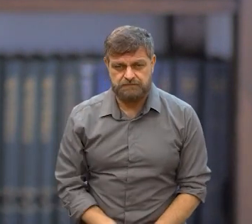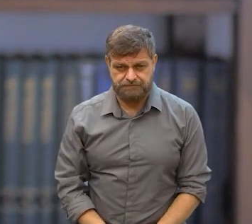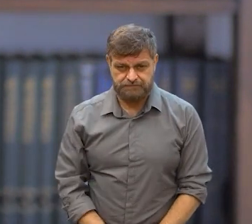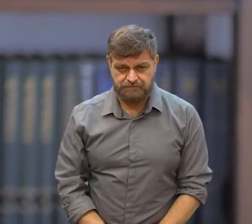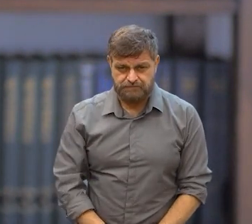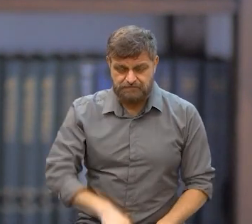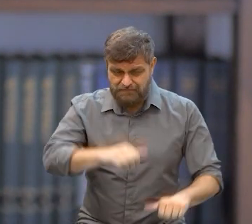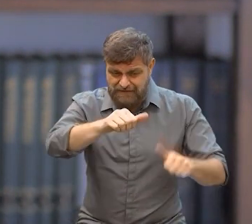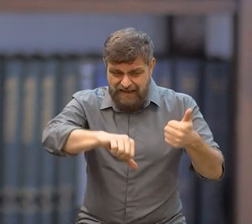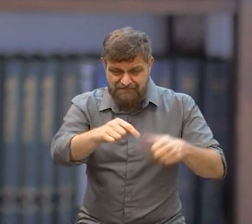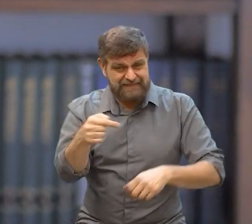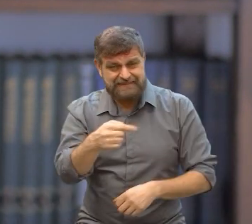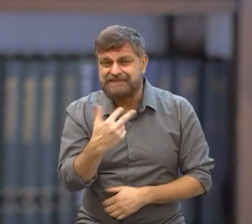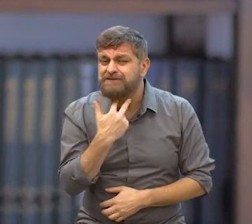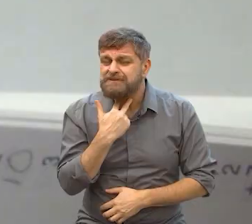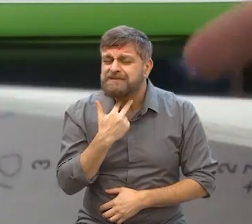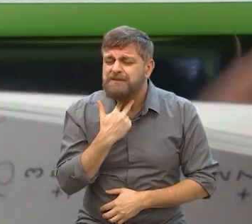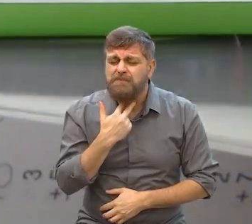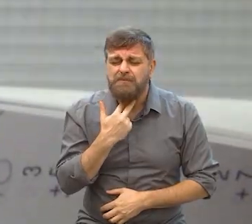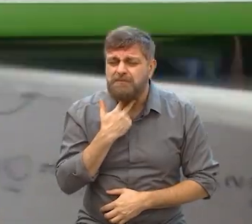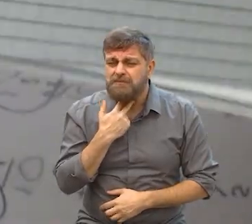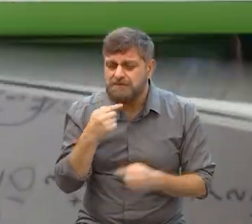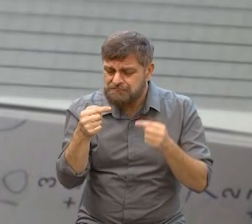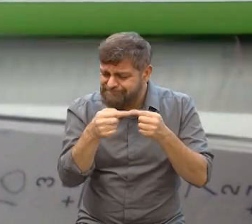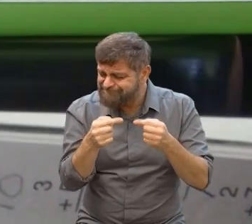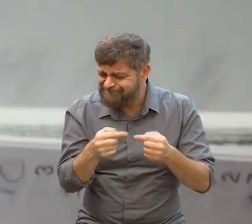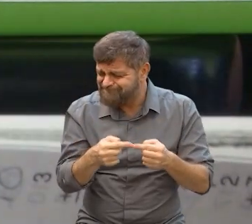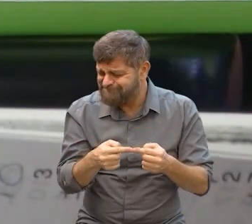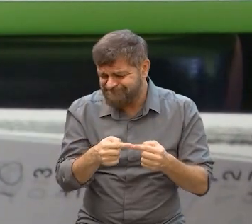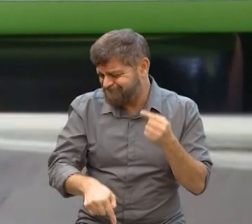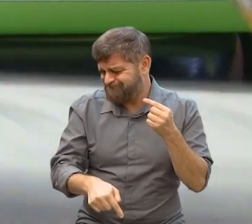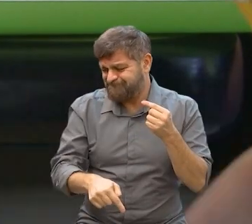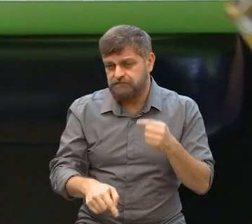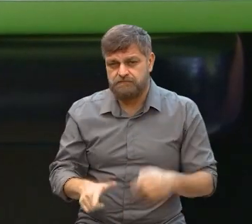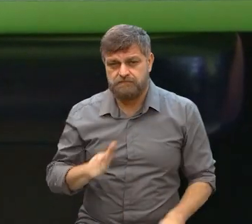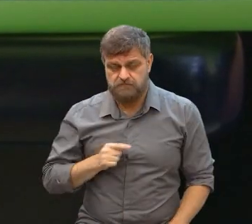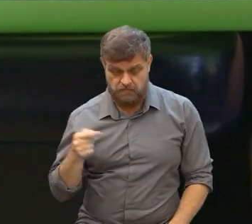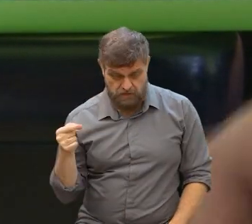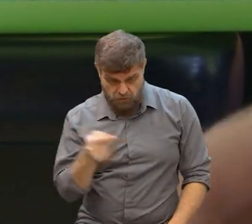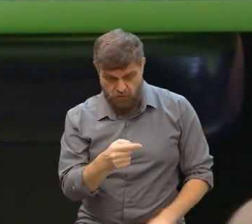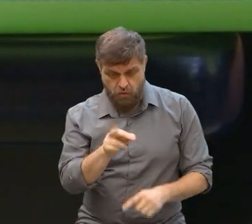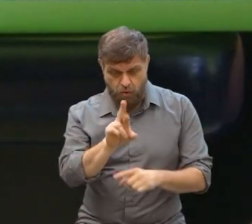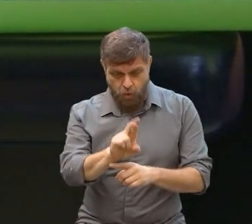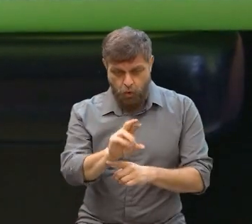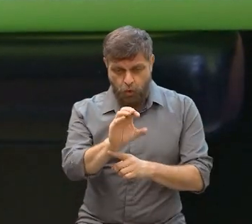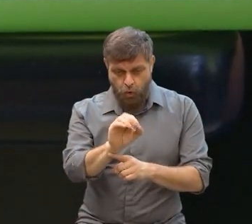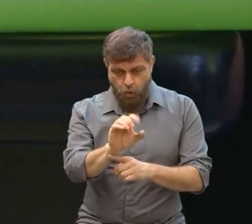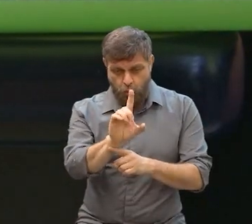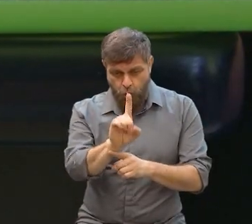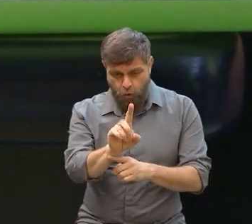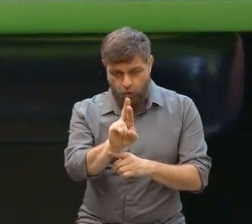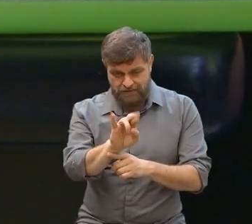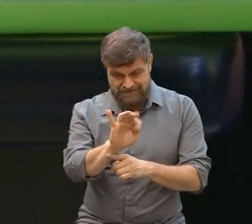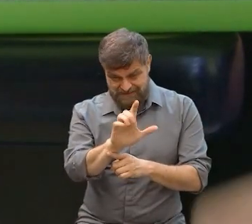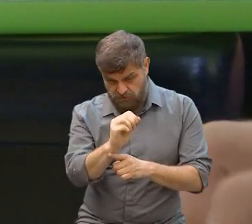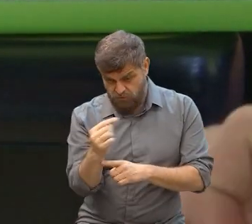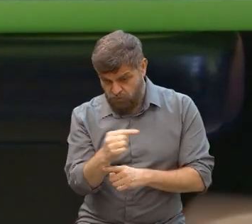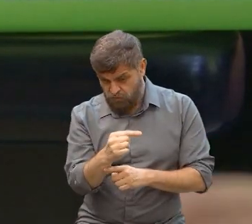A avaliação não pode ser isso. Como o professor Rodrigo falou, a avaliação tem que